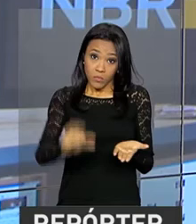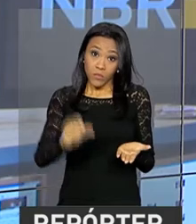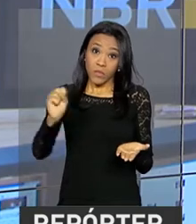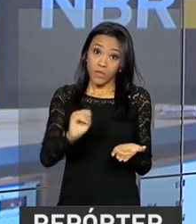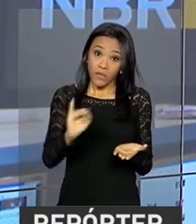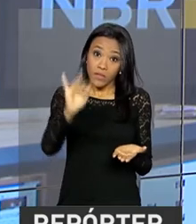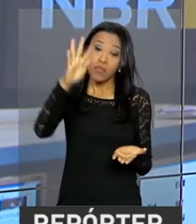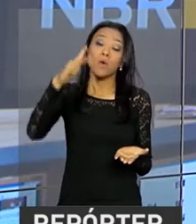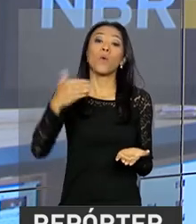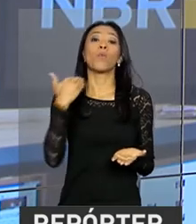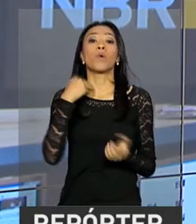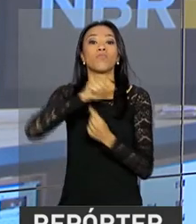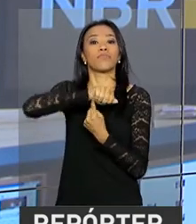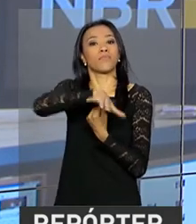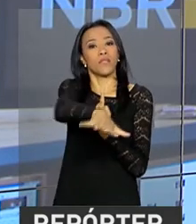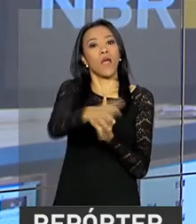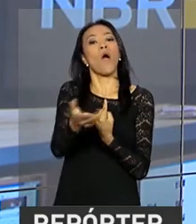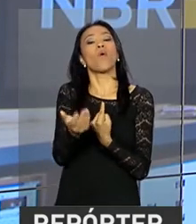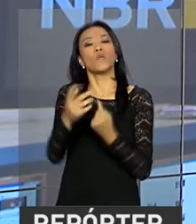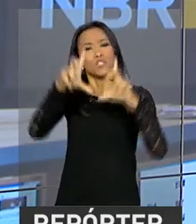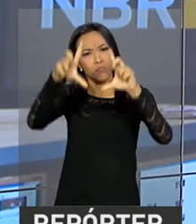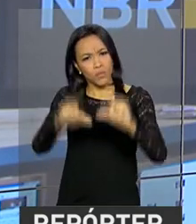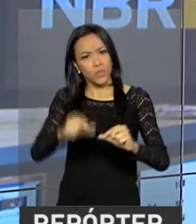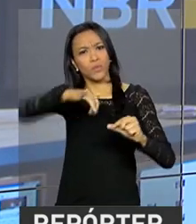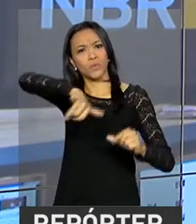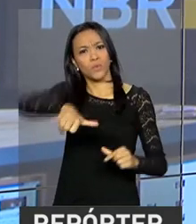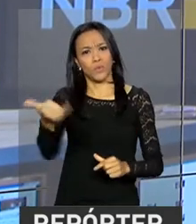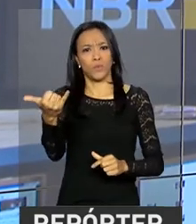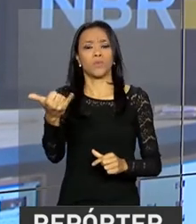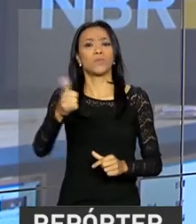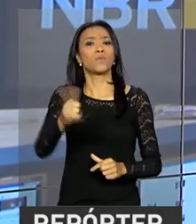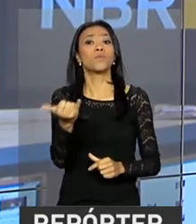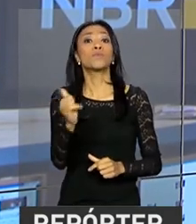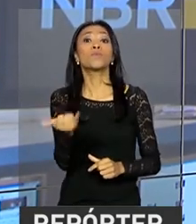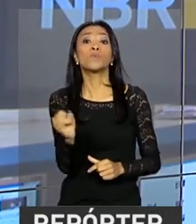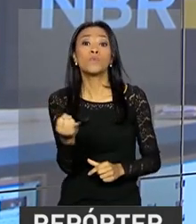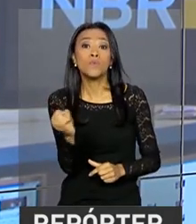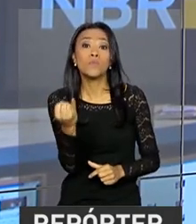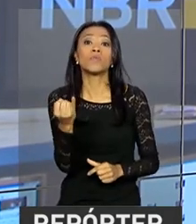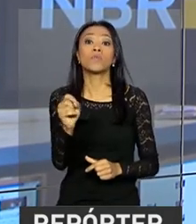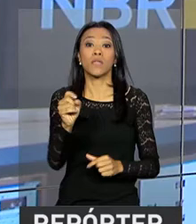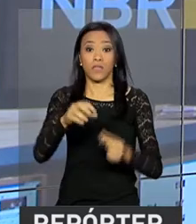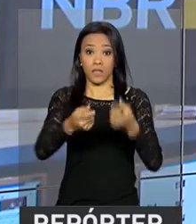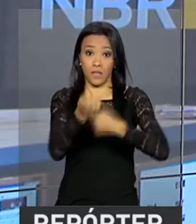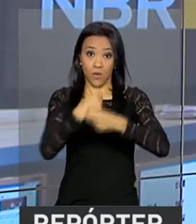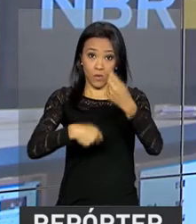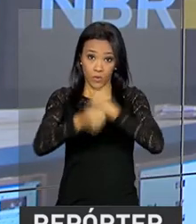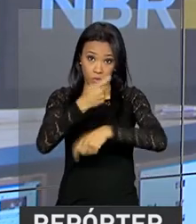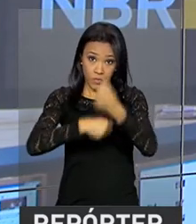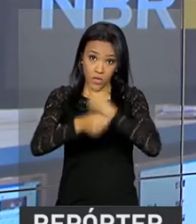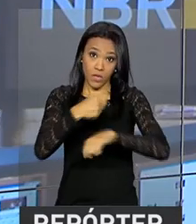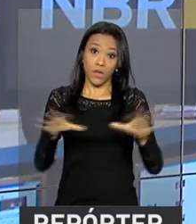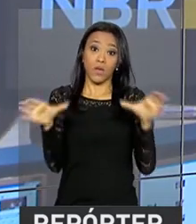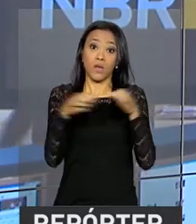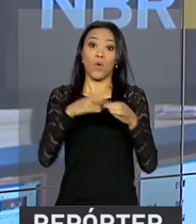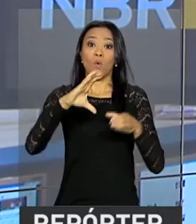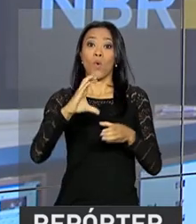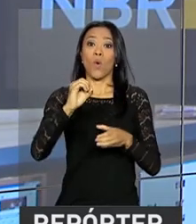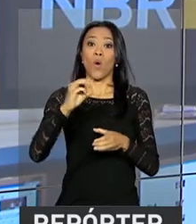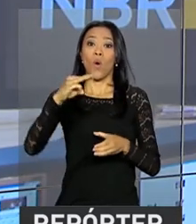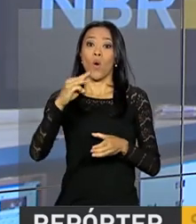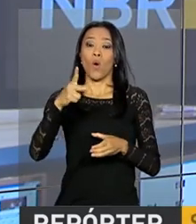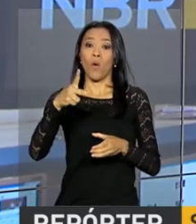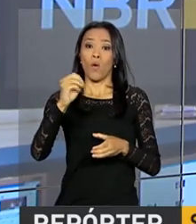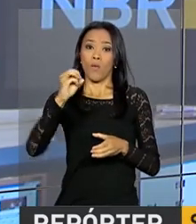mais uma vez os juros básicos da economia por unanimidade o comitê de política monetária copom que reduziu a taxa